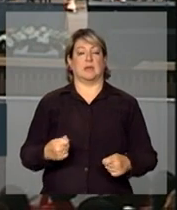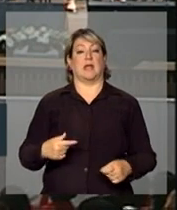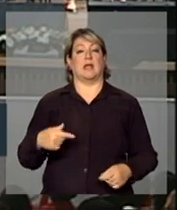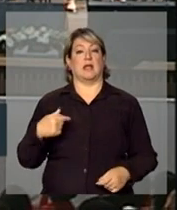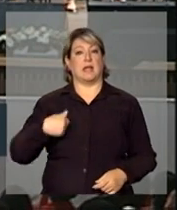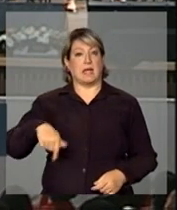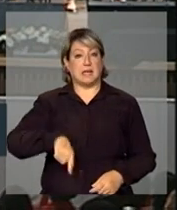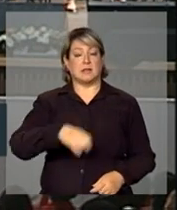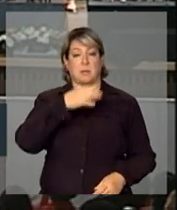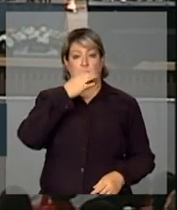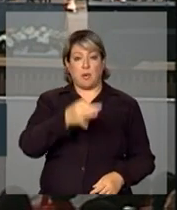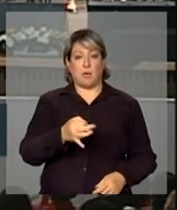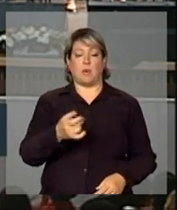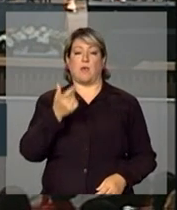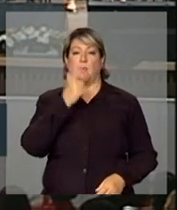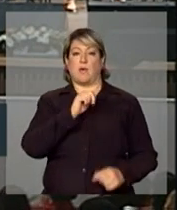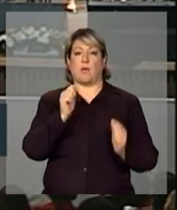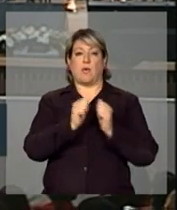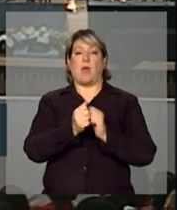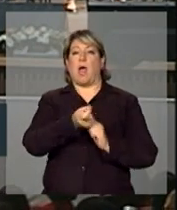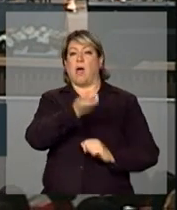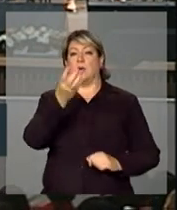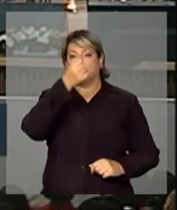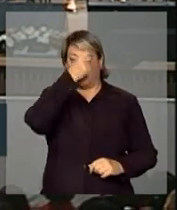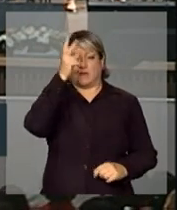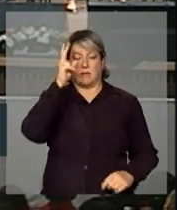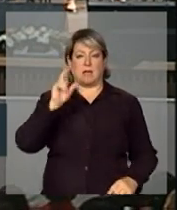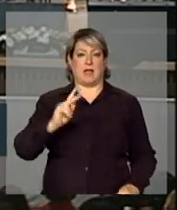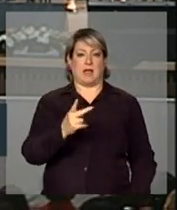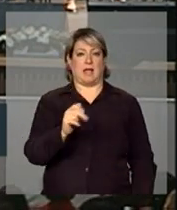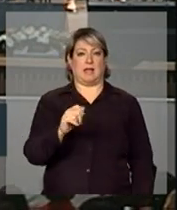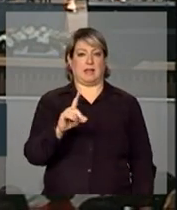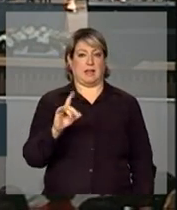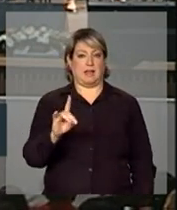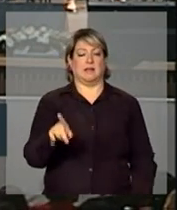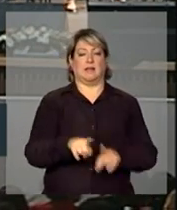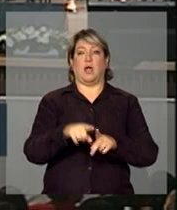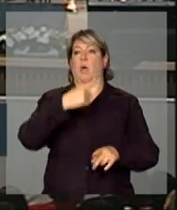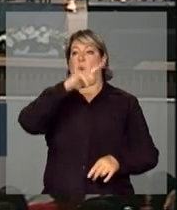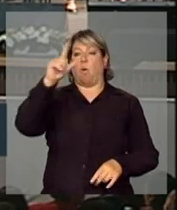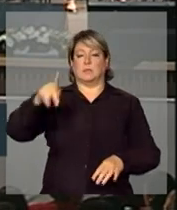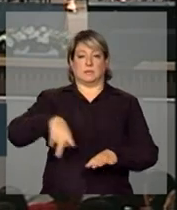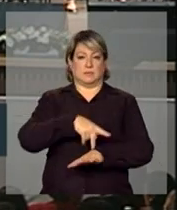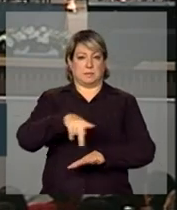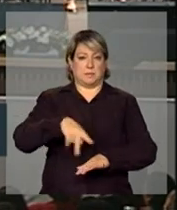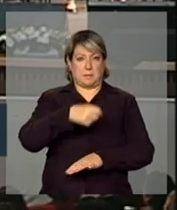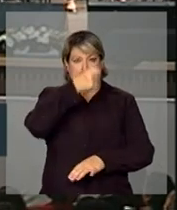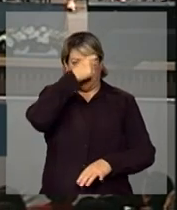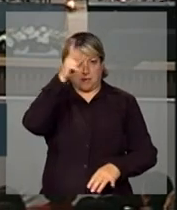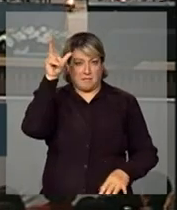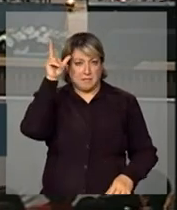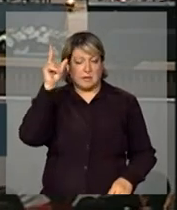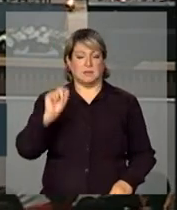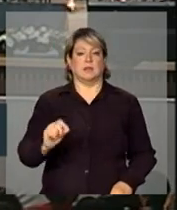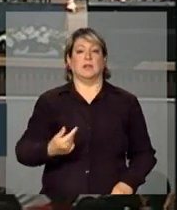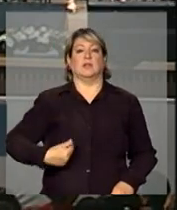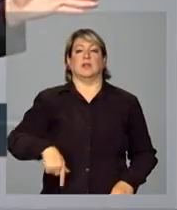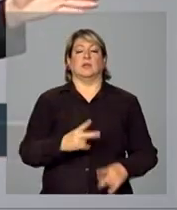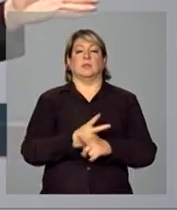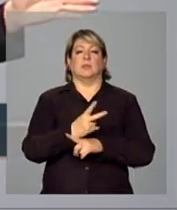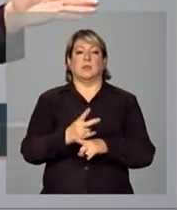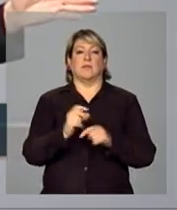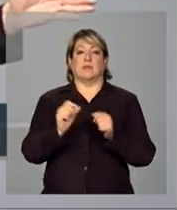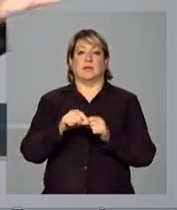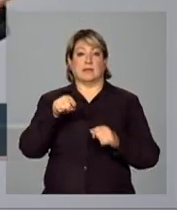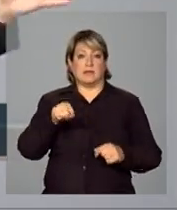alguns prefeitos, Fernando Haddad e outros prefeitos do país, que busca fazer com que possamos criar na